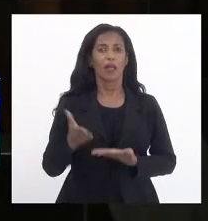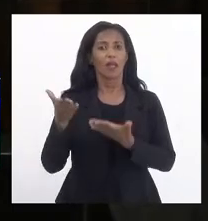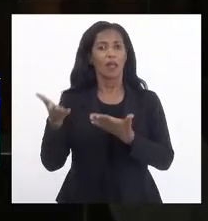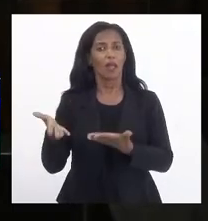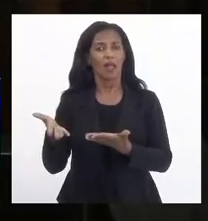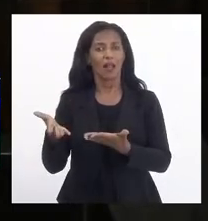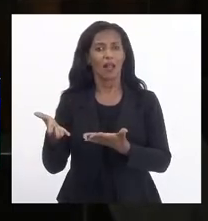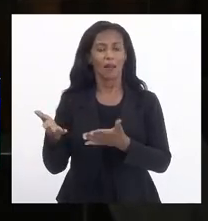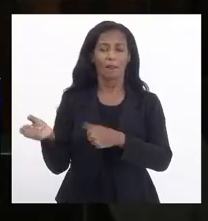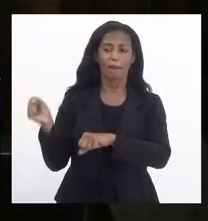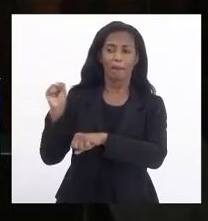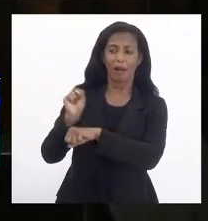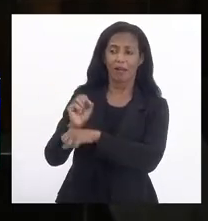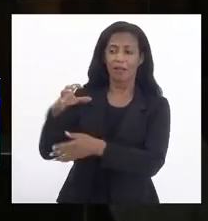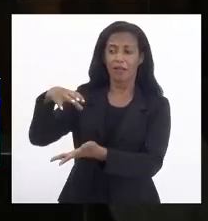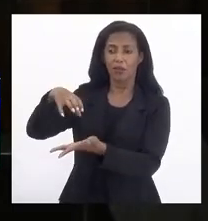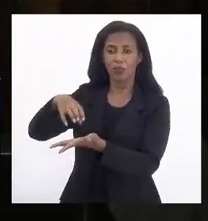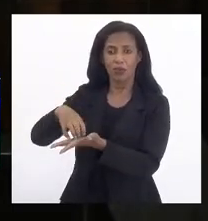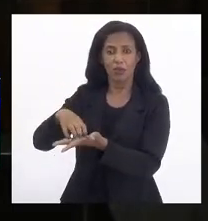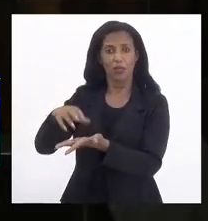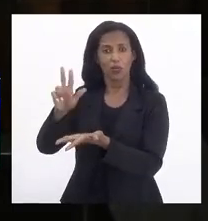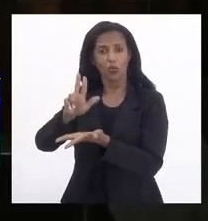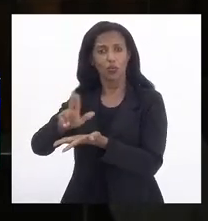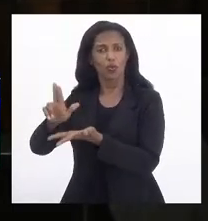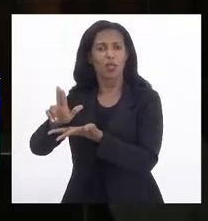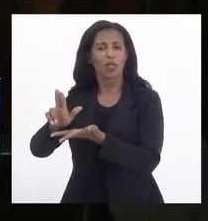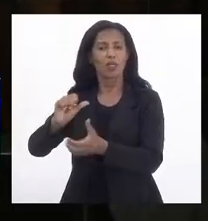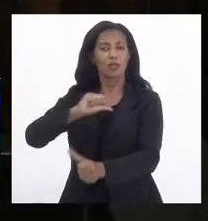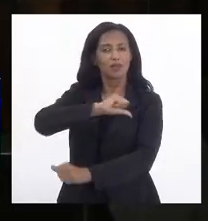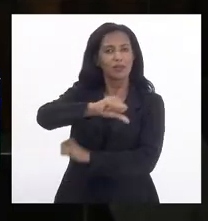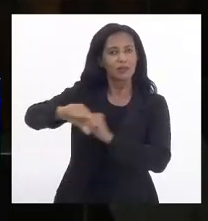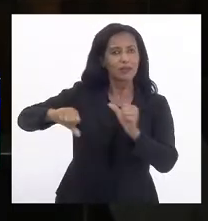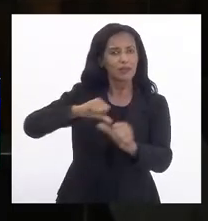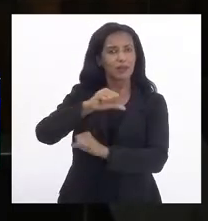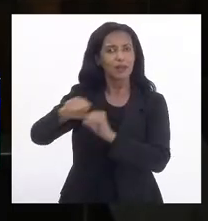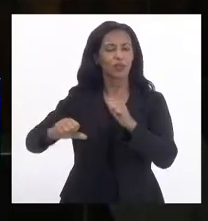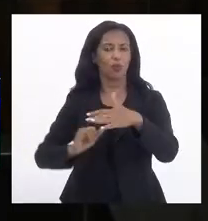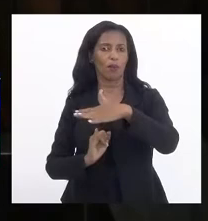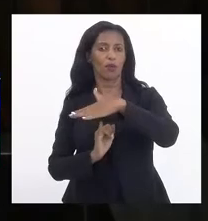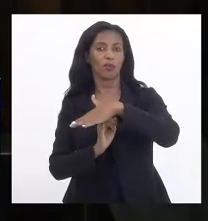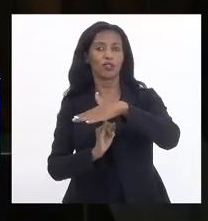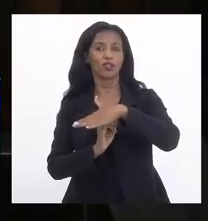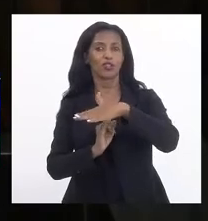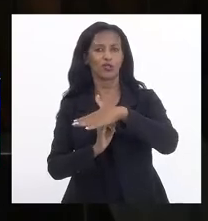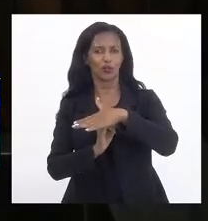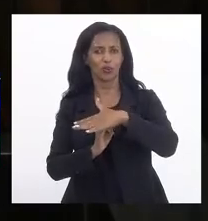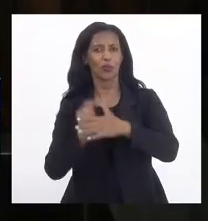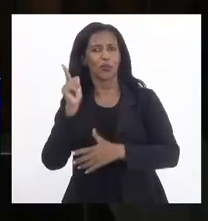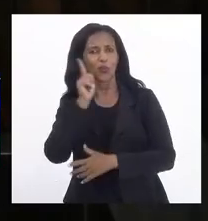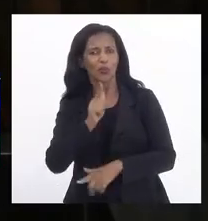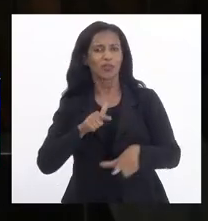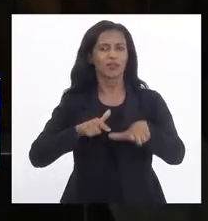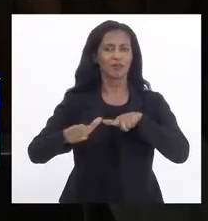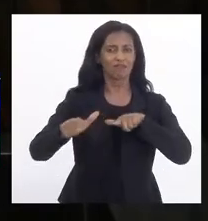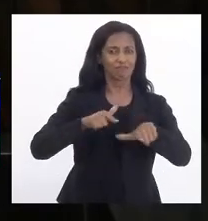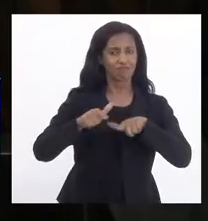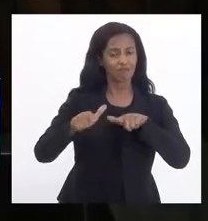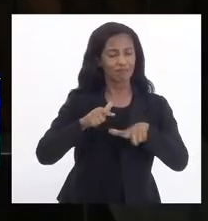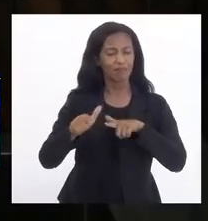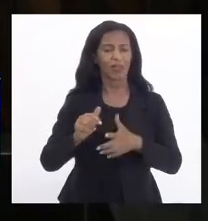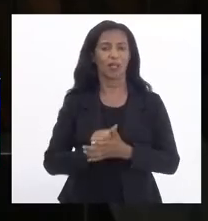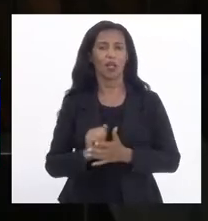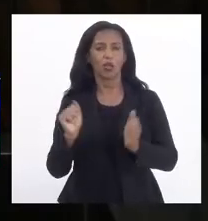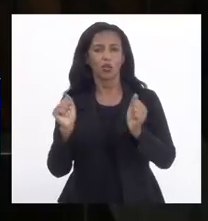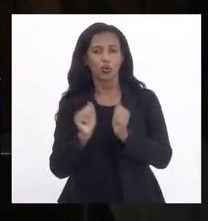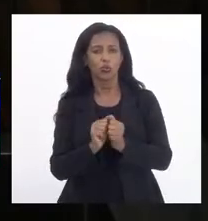inclusive, deixar de ser um centro universitário, passar a se transformar numa universidade, numa instituição que consegue trabalhar de forma indissociada com